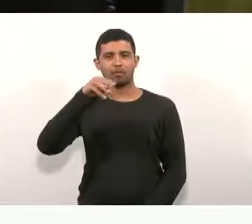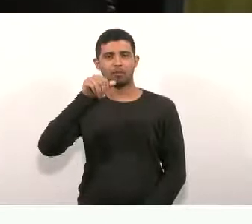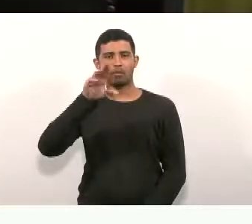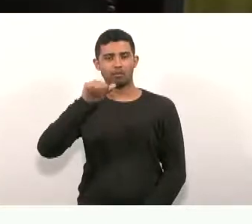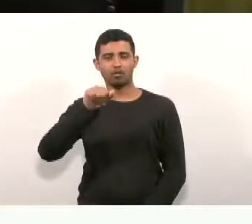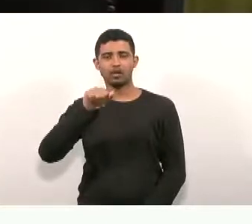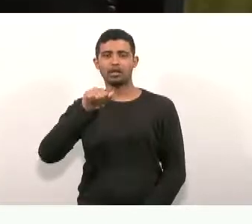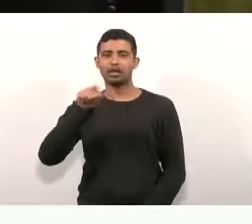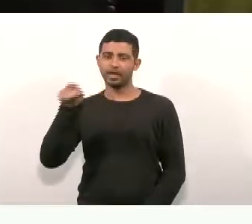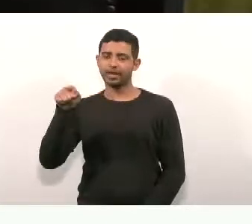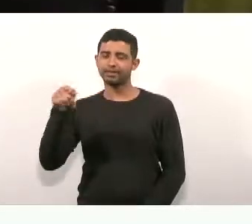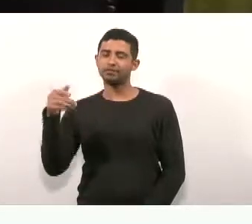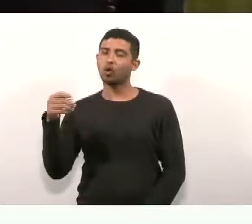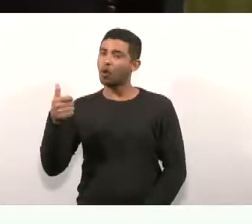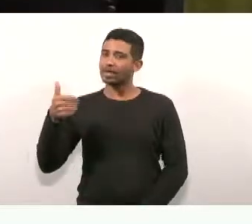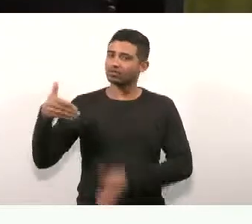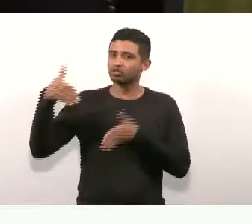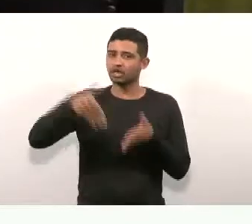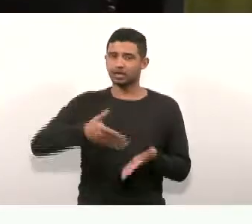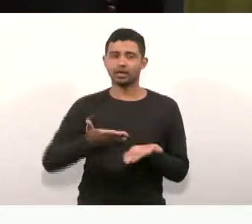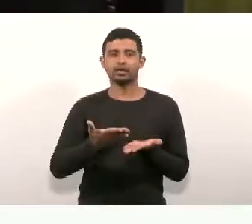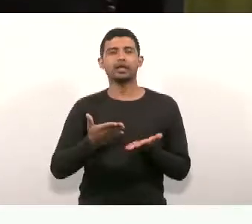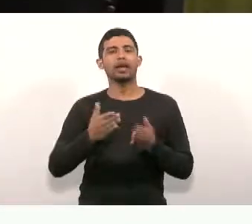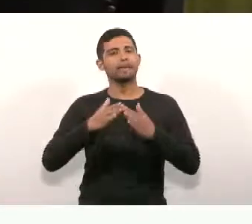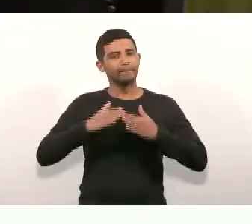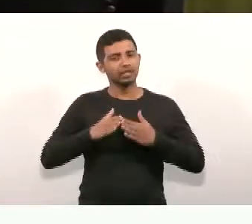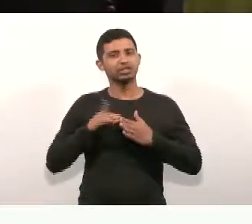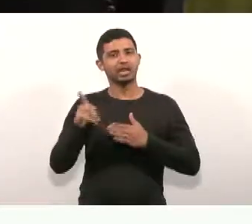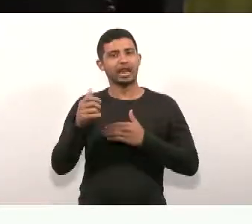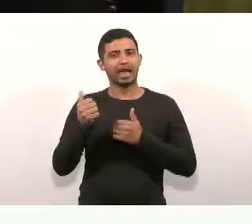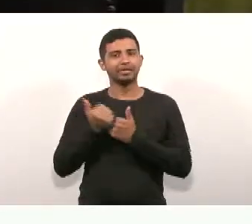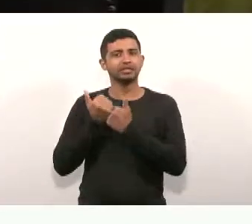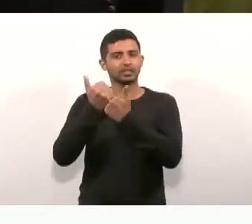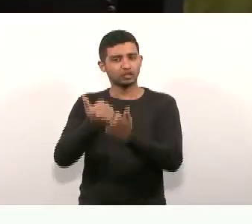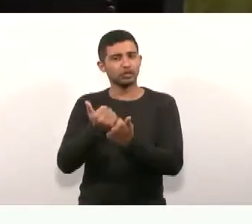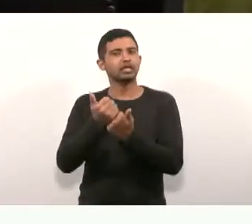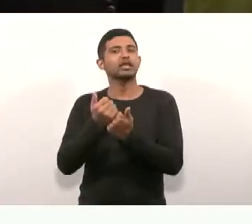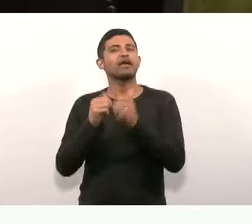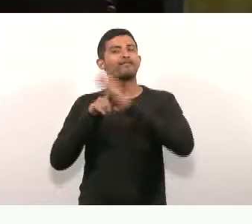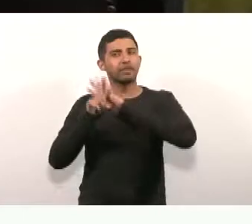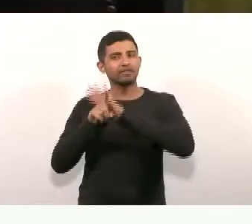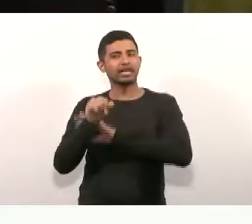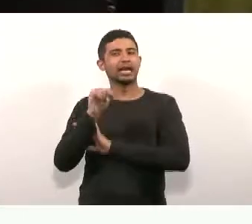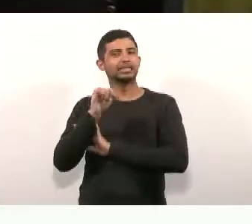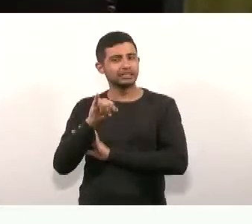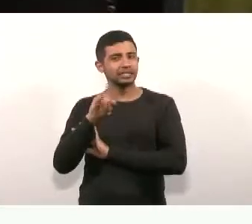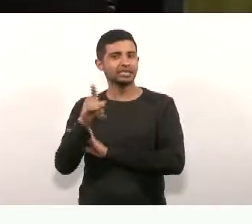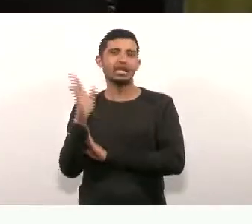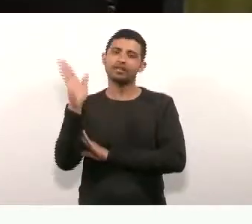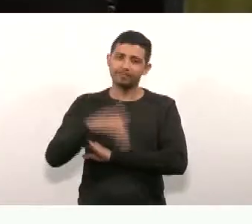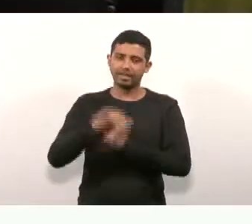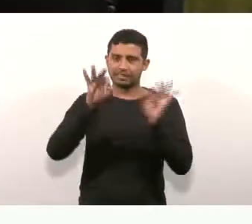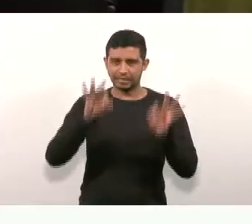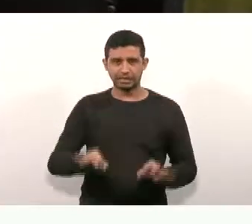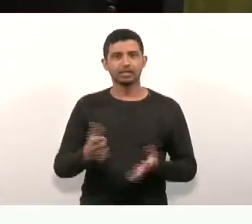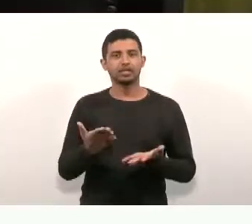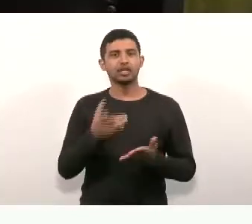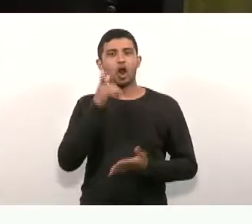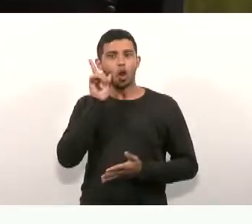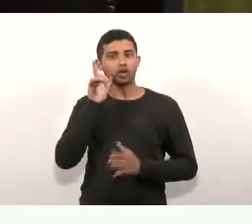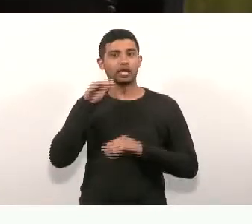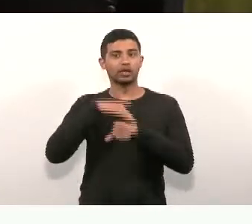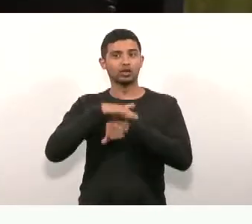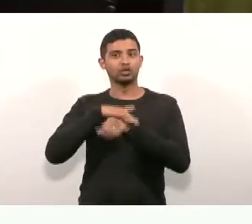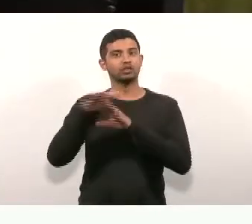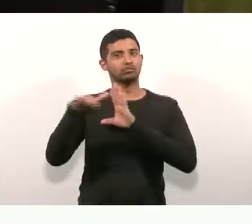pedir para a assessoria checar se a presença dele está realmente confirmada. Ele me confirmou ontem à noite.